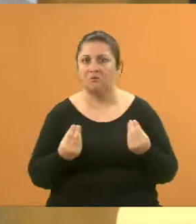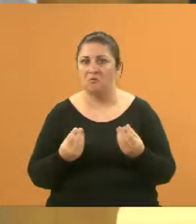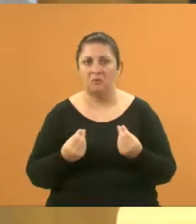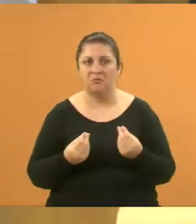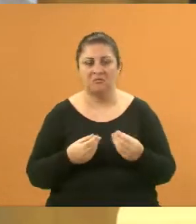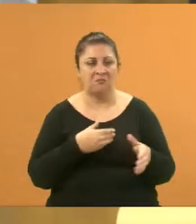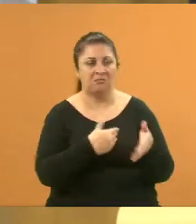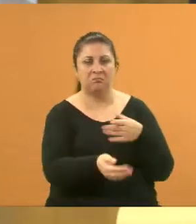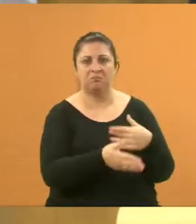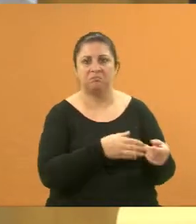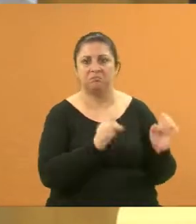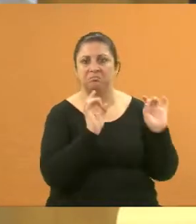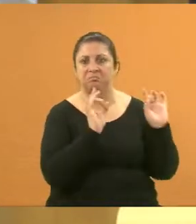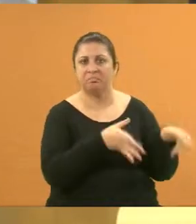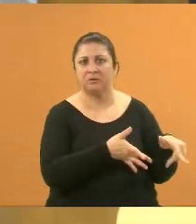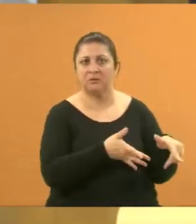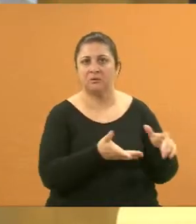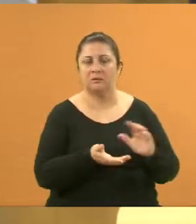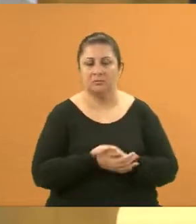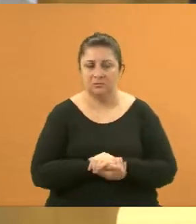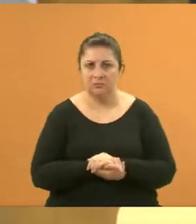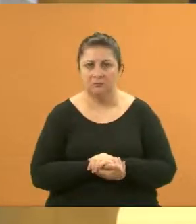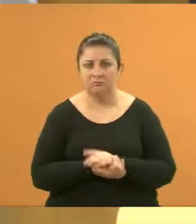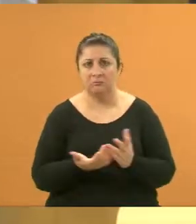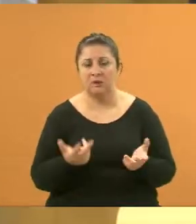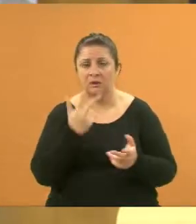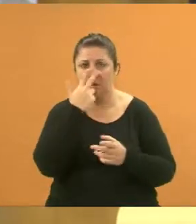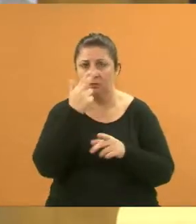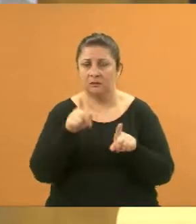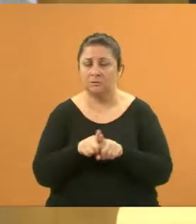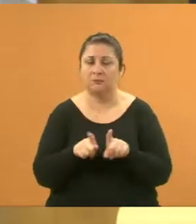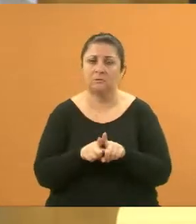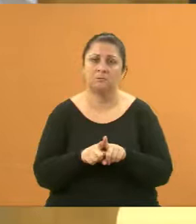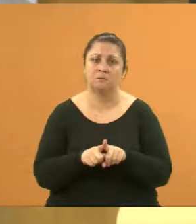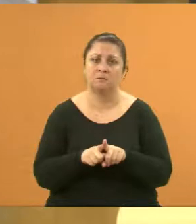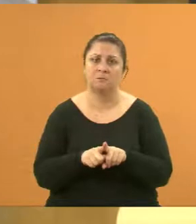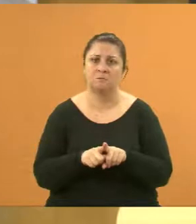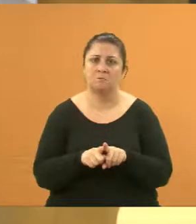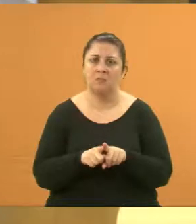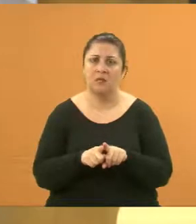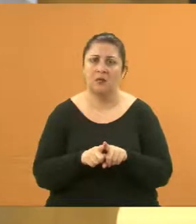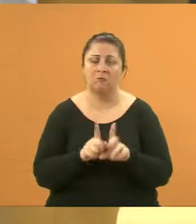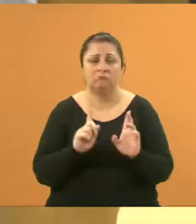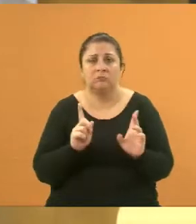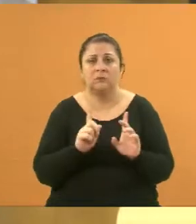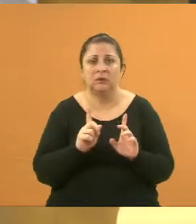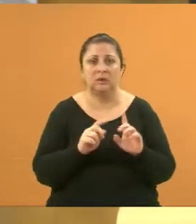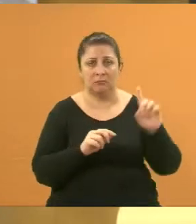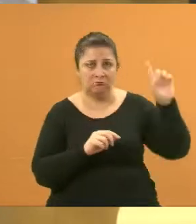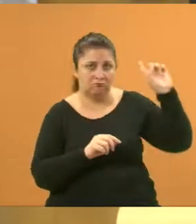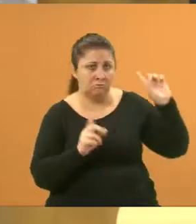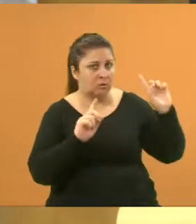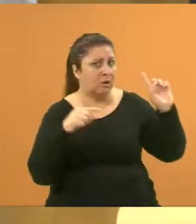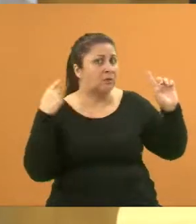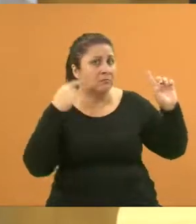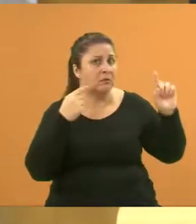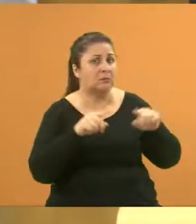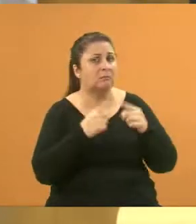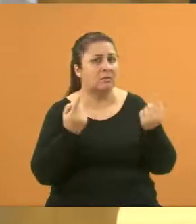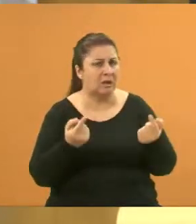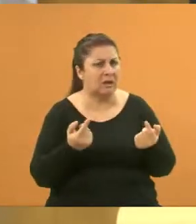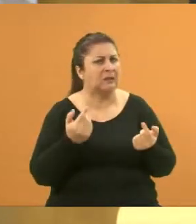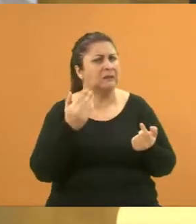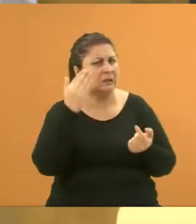limpou os seus lotes. E hoje eu acho também, não sou advogado, mas eu tenho certeza que tem que existir